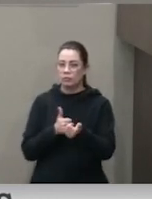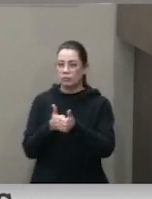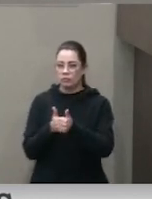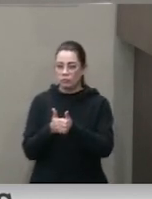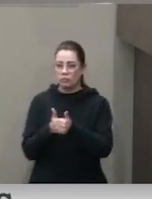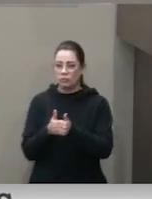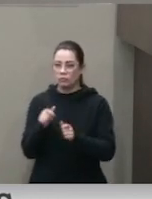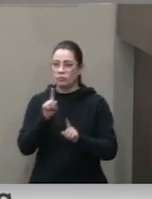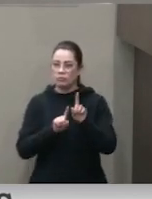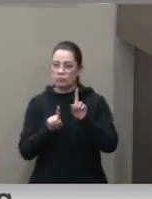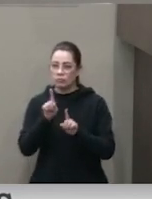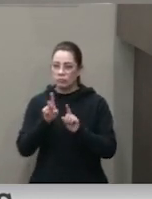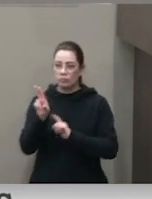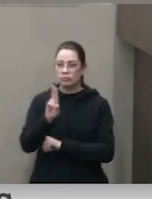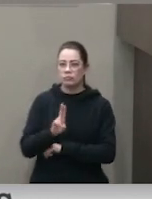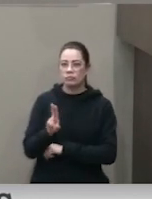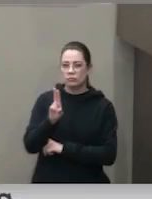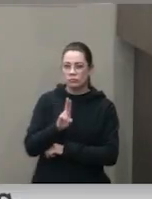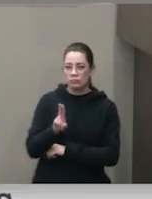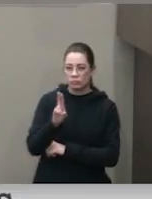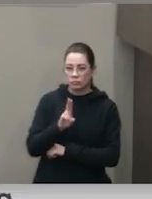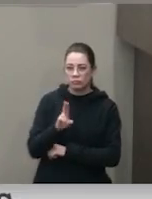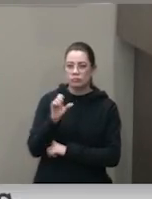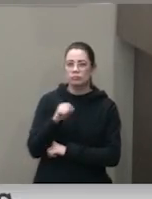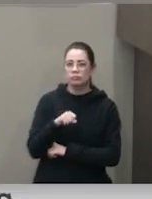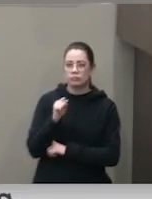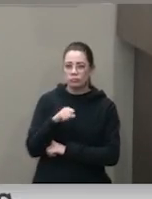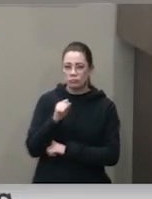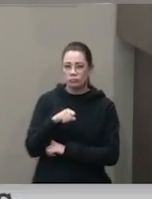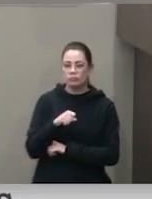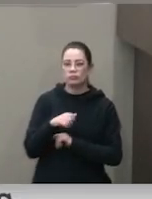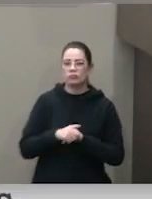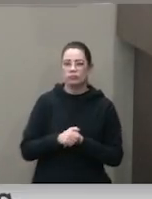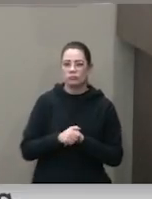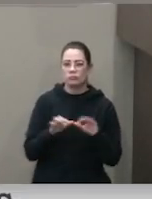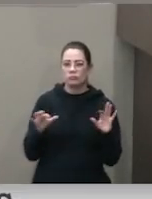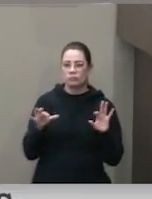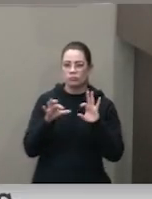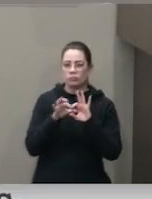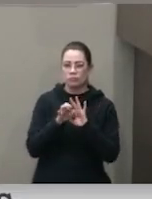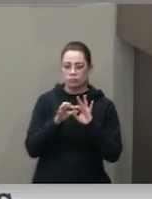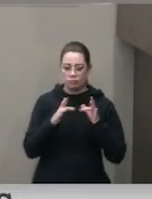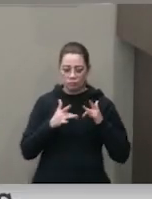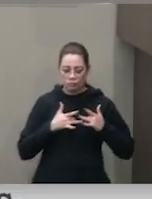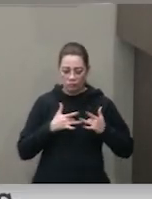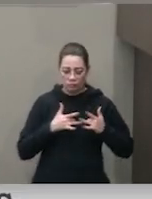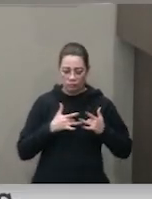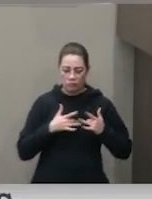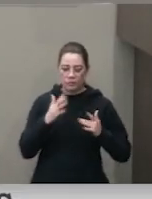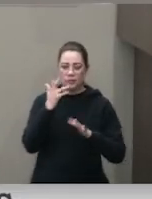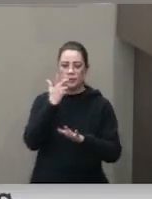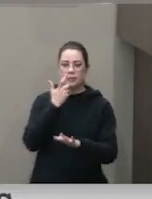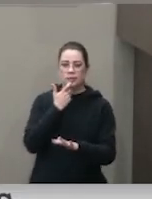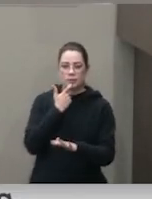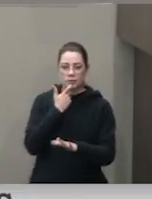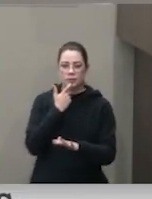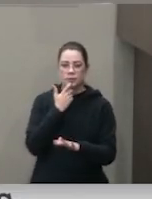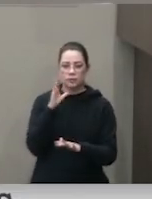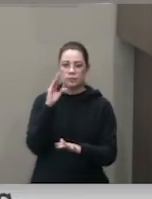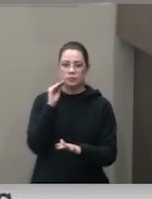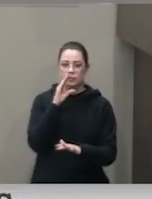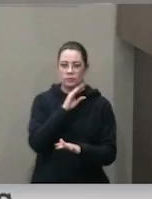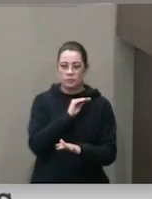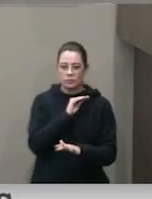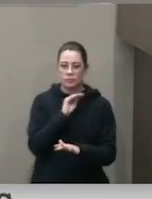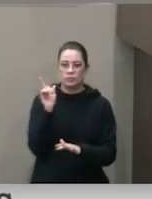próximo, alguém que utiliza-se do vínculo afetivo com aquela criança, aquele